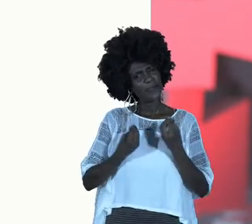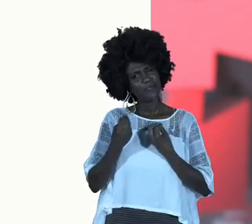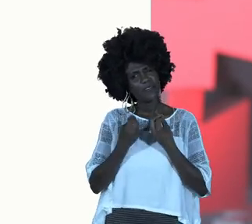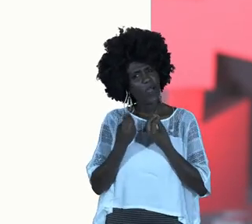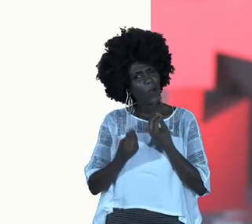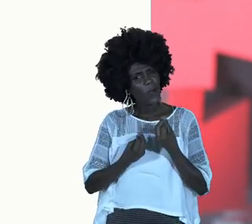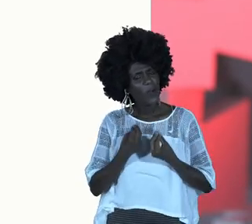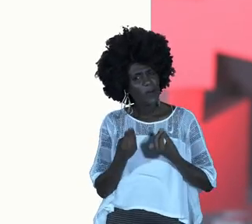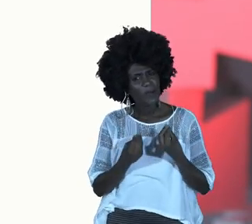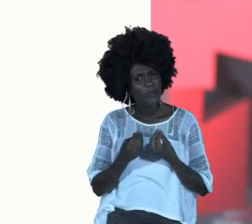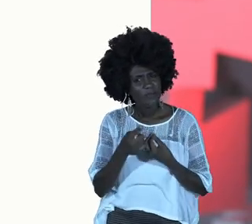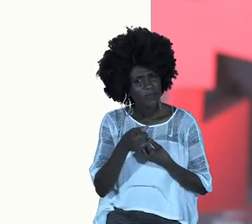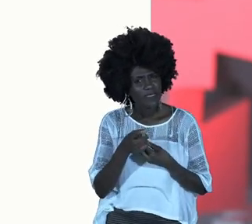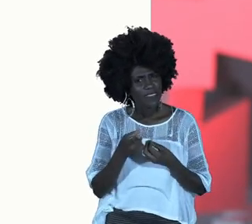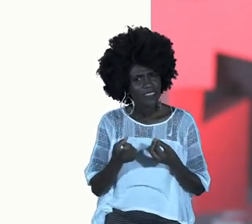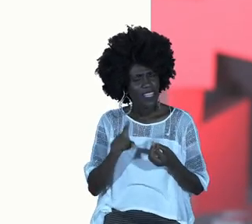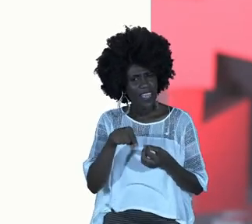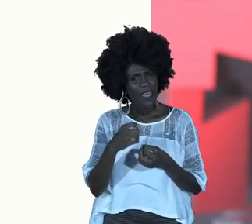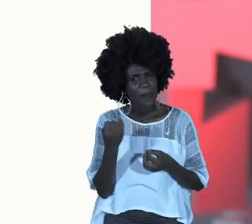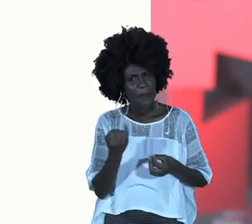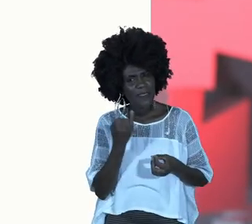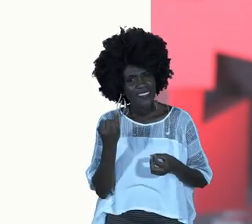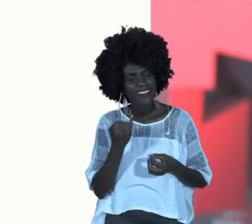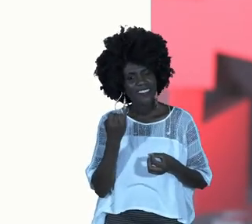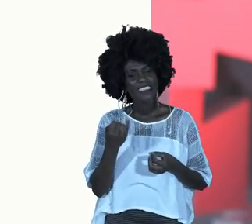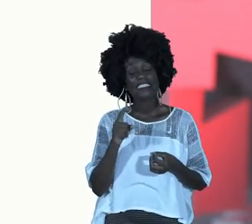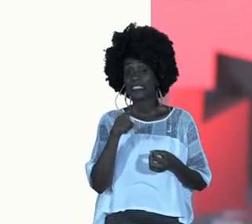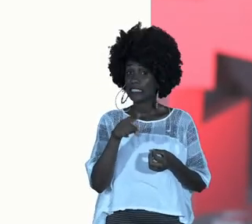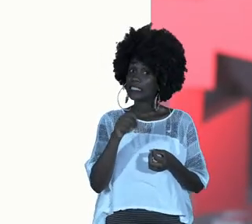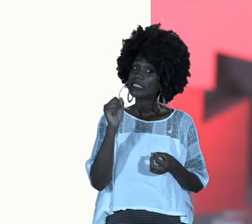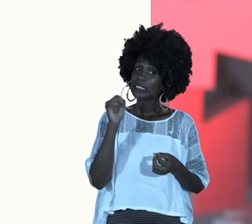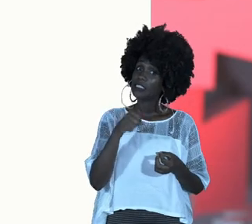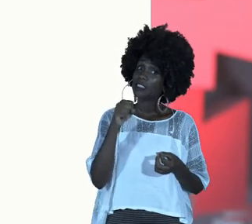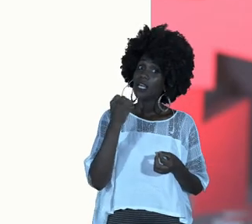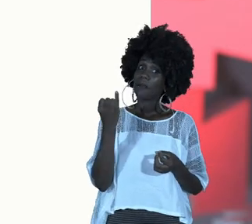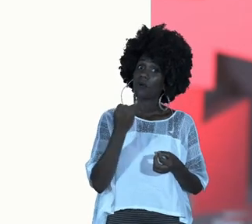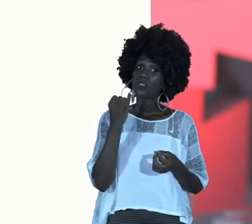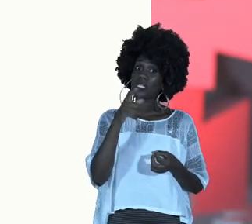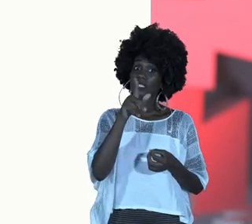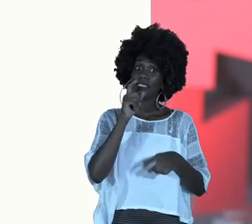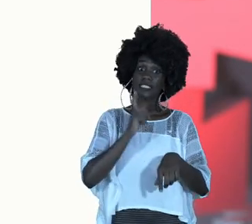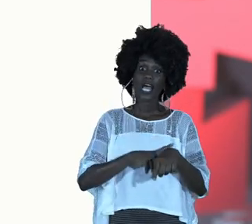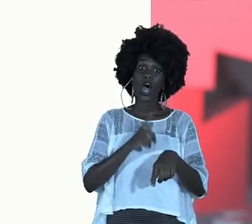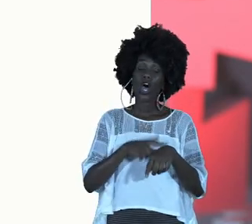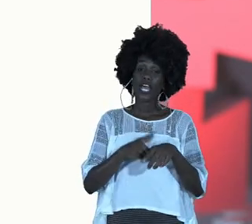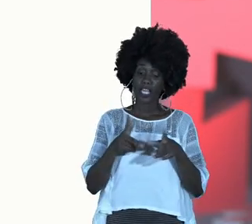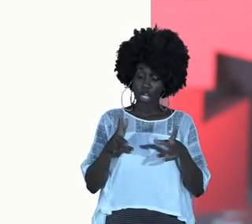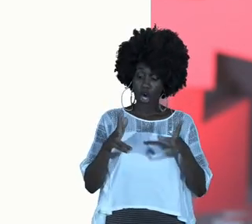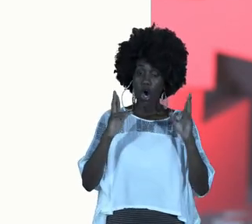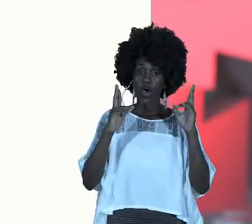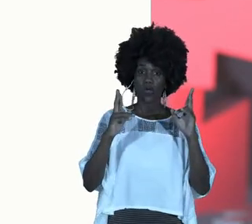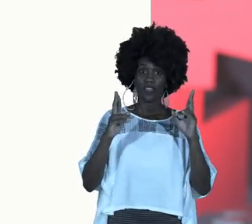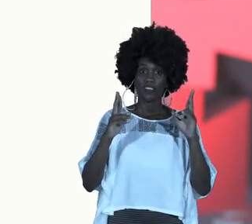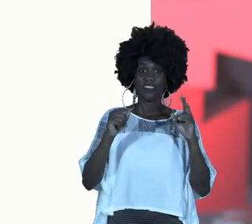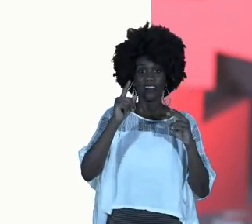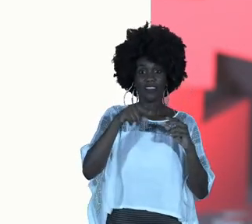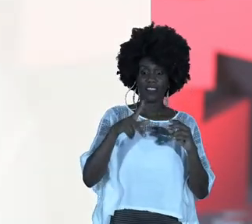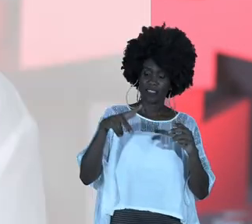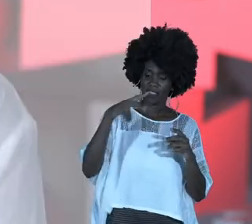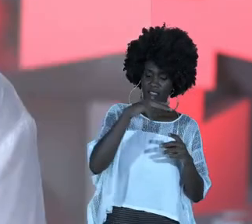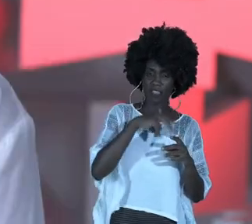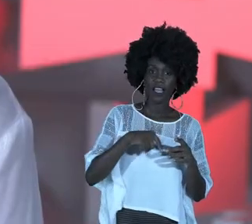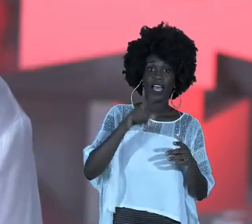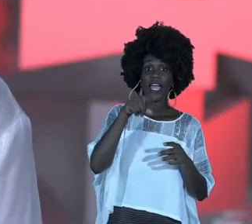que coisa, mas isso é tão importante. É, porque ao cortar a tela, ele questiona esse